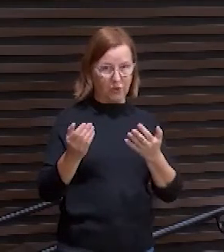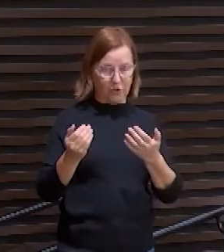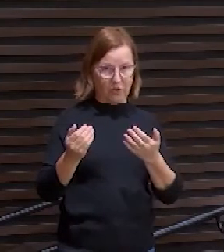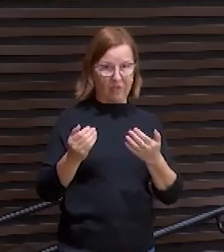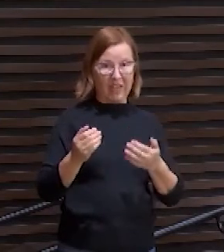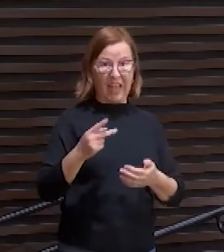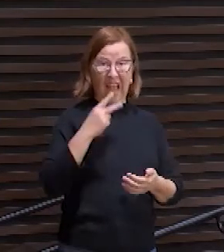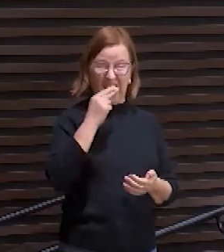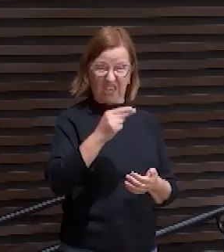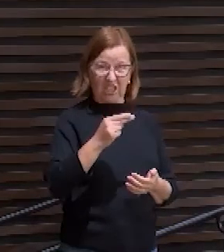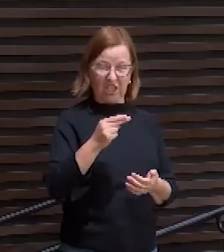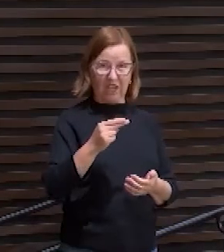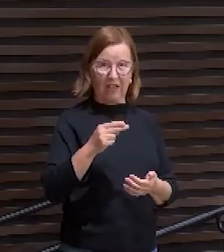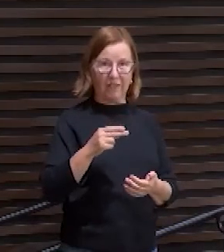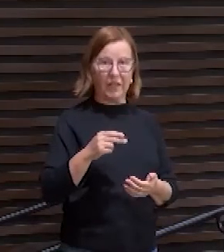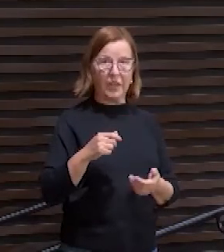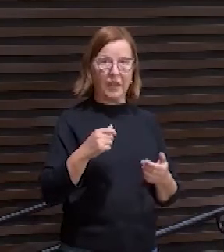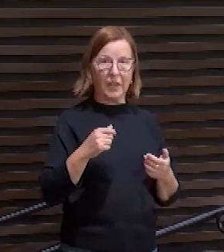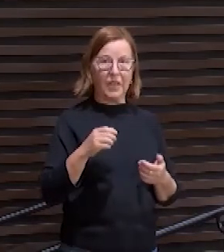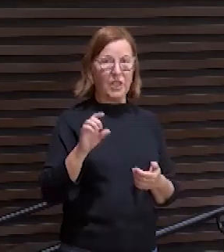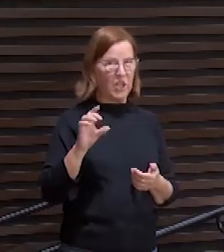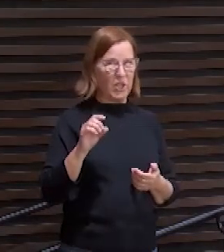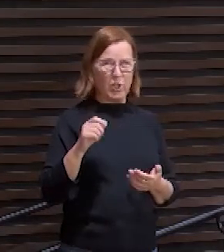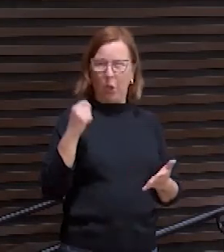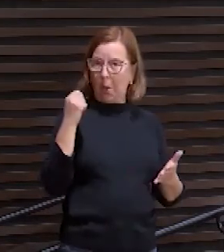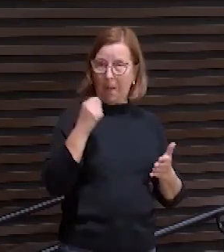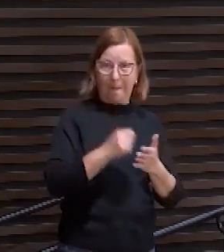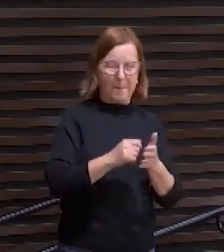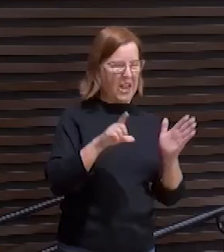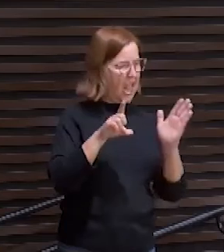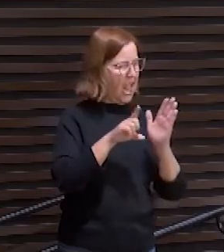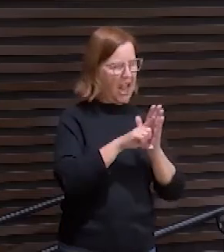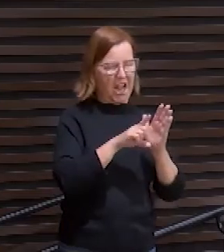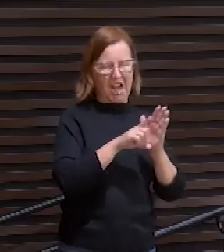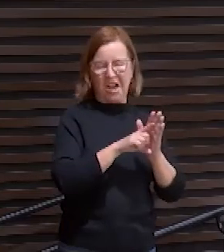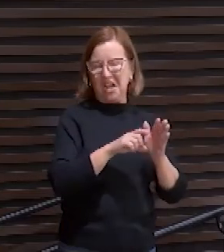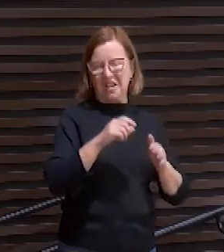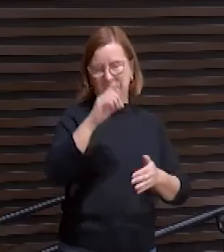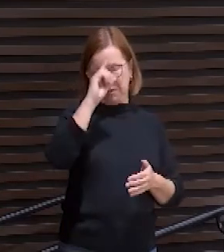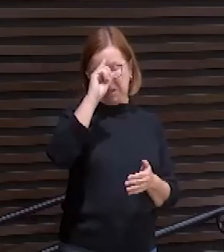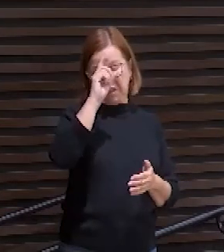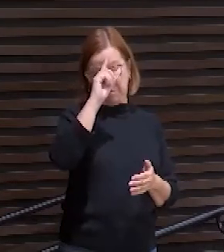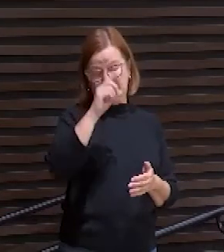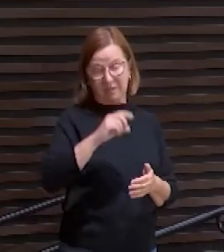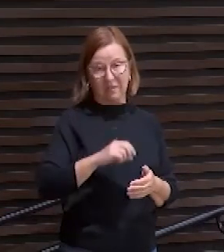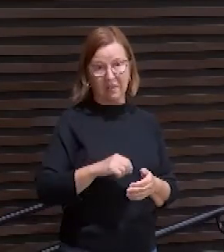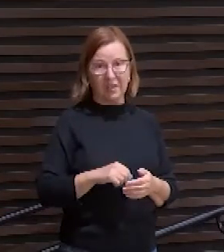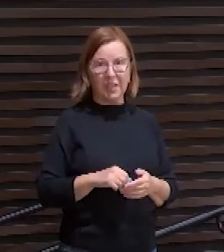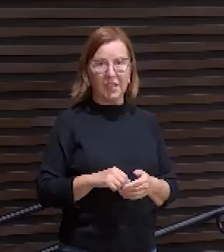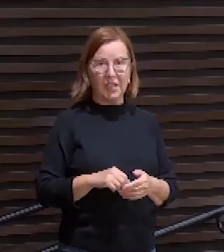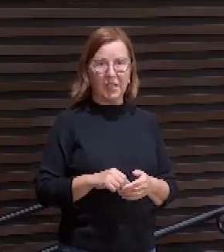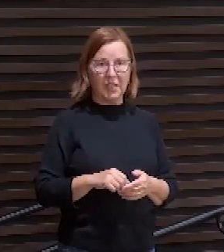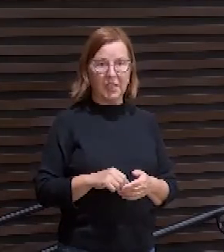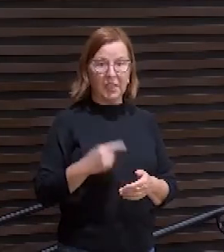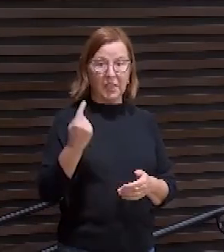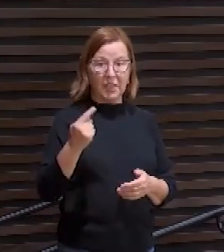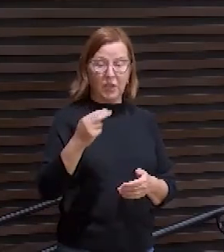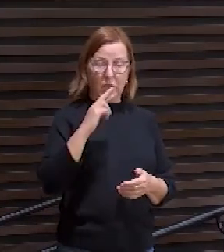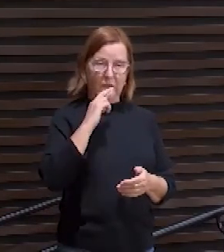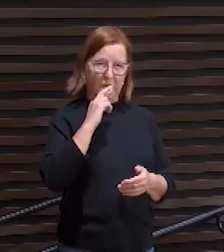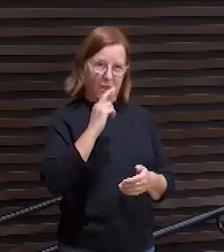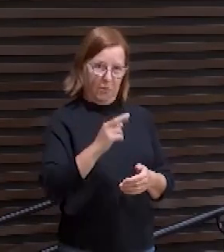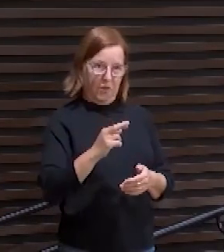os mandamentos. E a sua afirmação de ter guardado todas essas coisas desde a juventude até